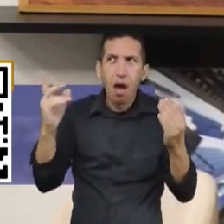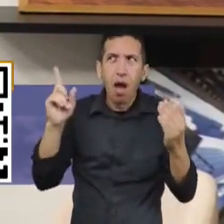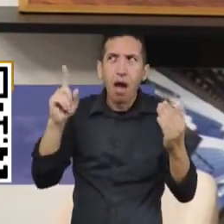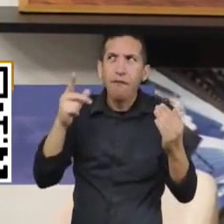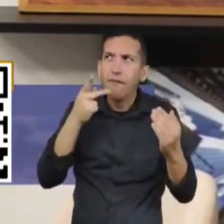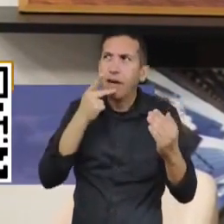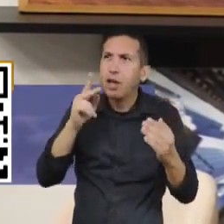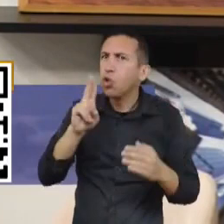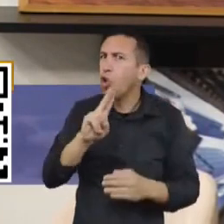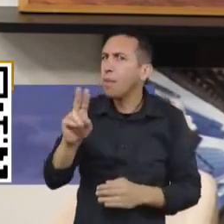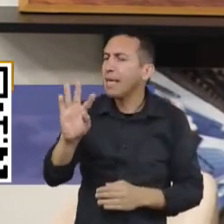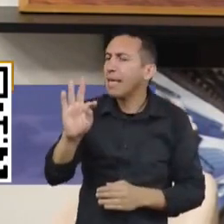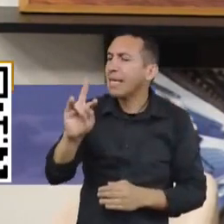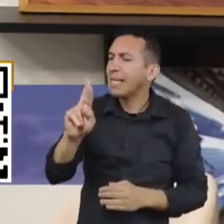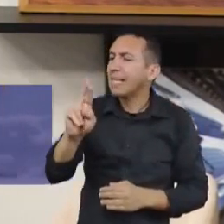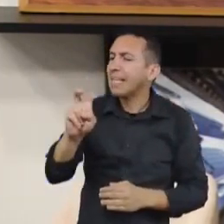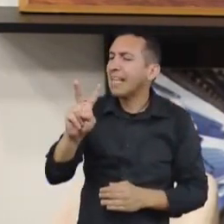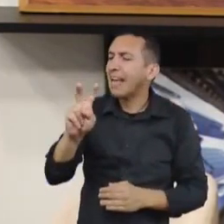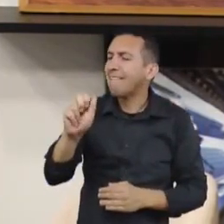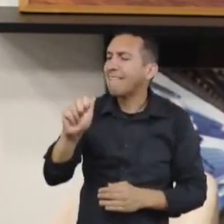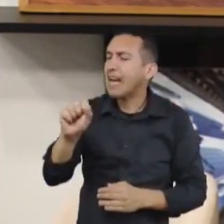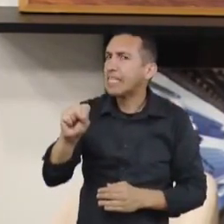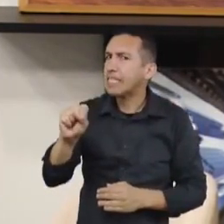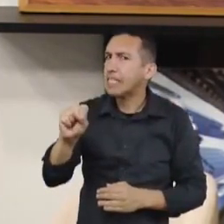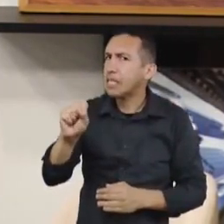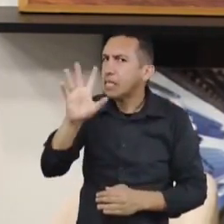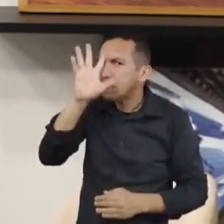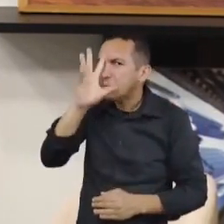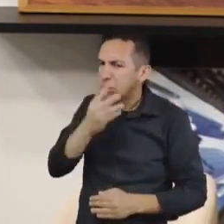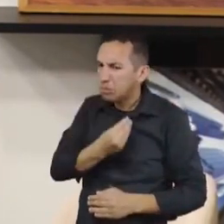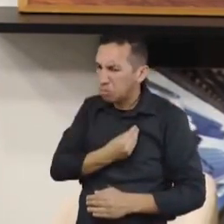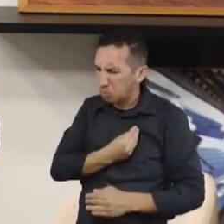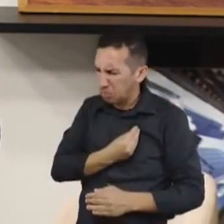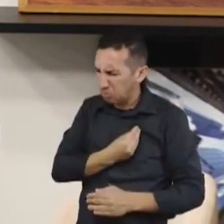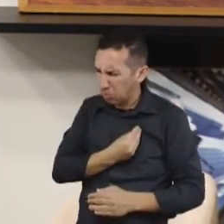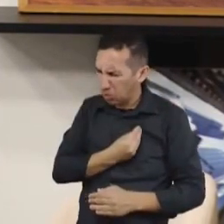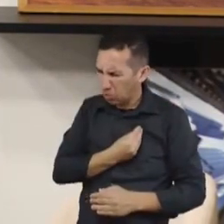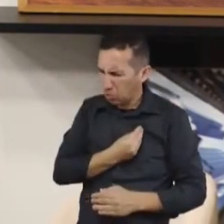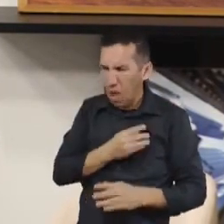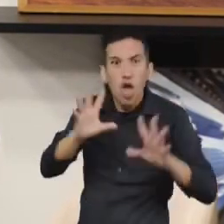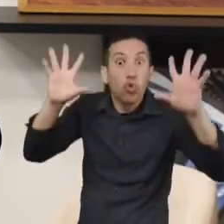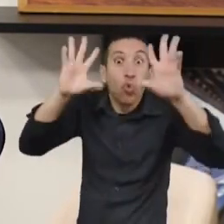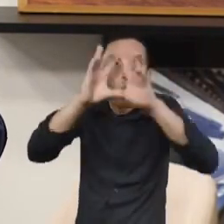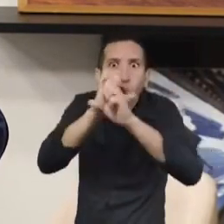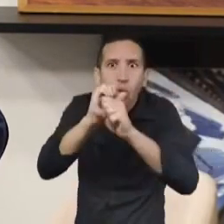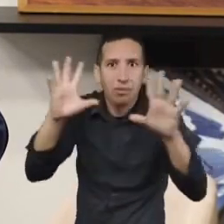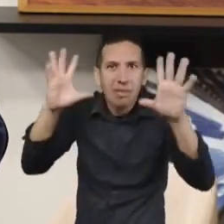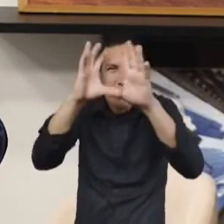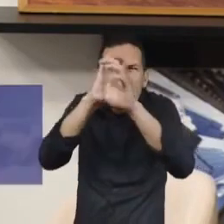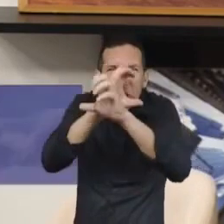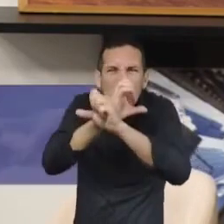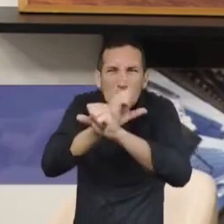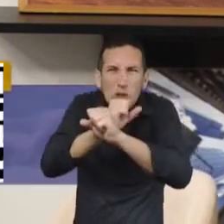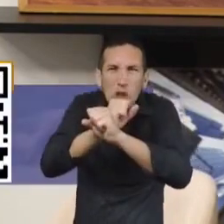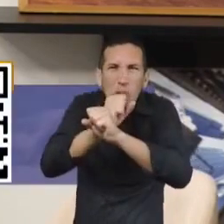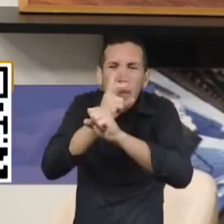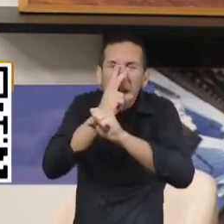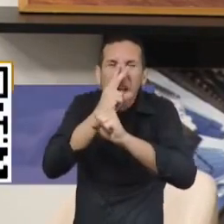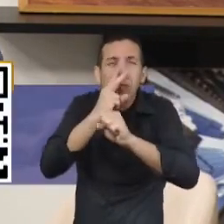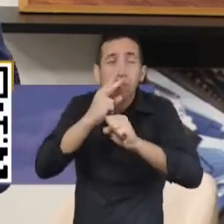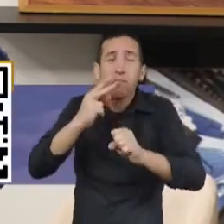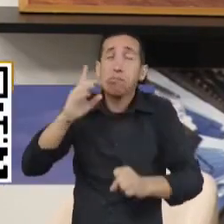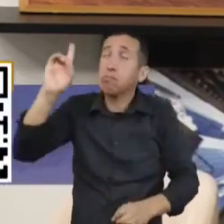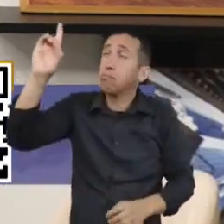trevas espirituais e mostra exatamente que a igreja começa agora a passar por um momento